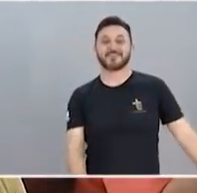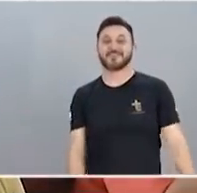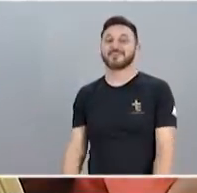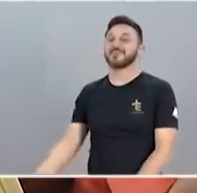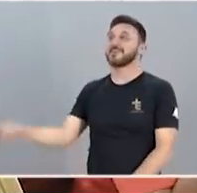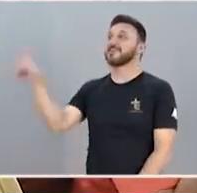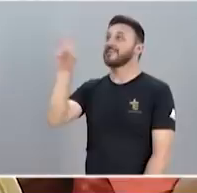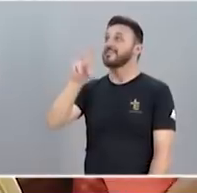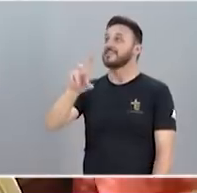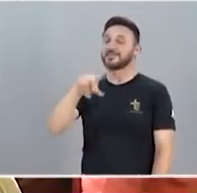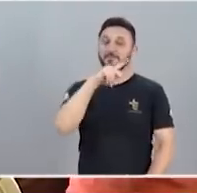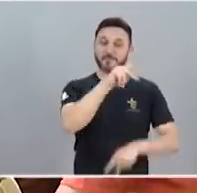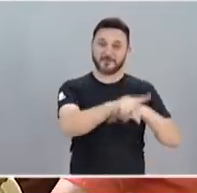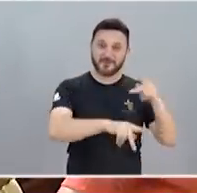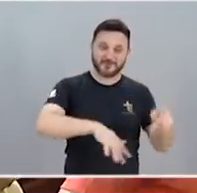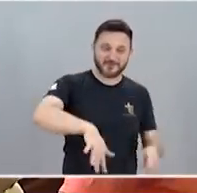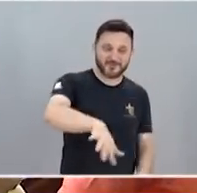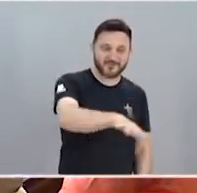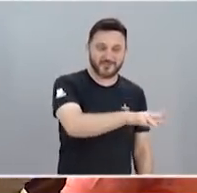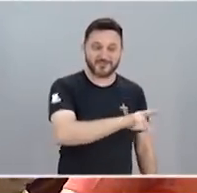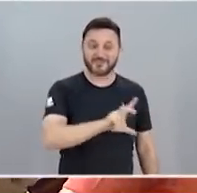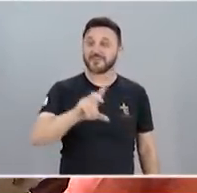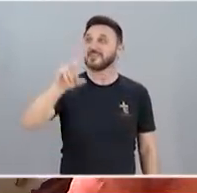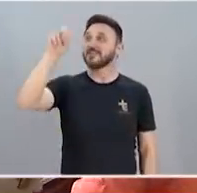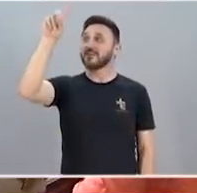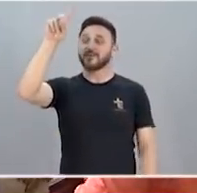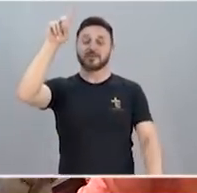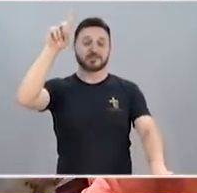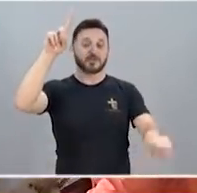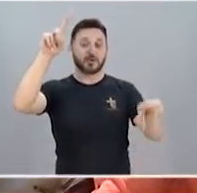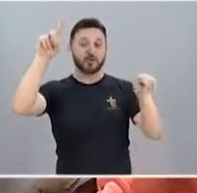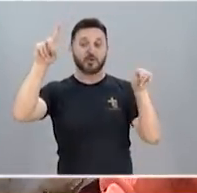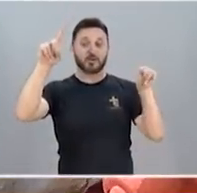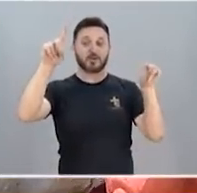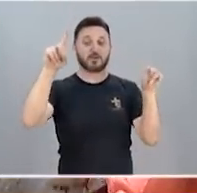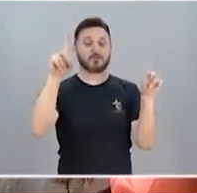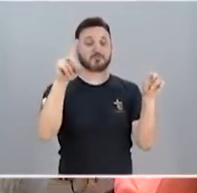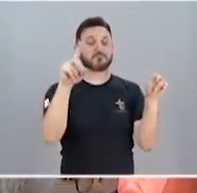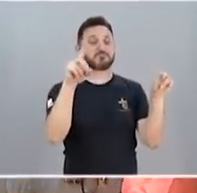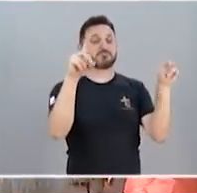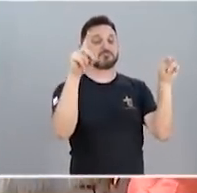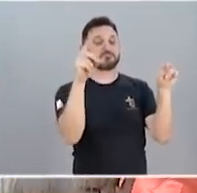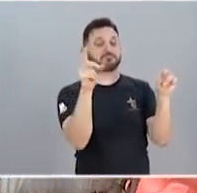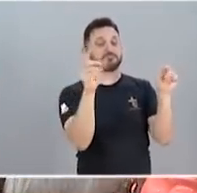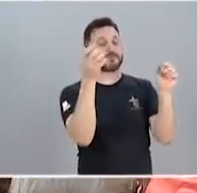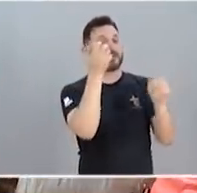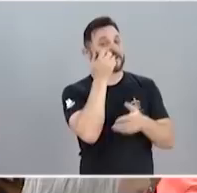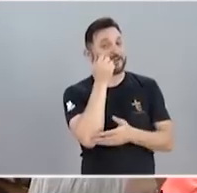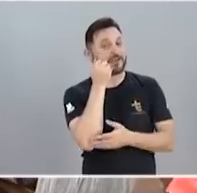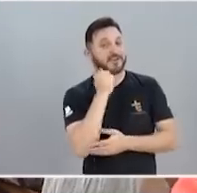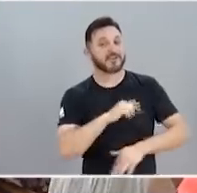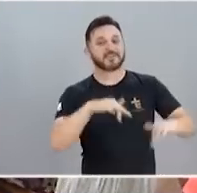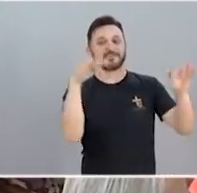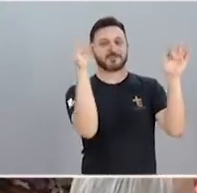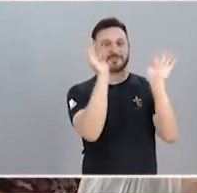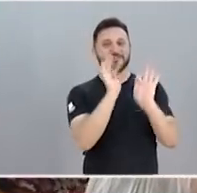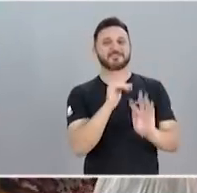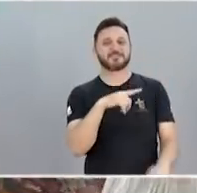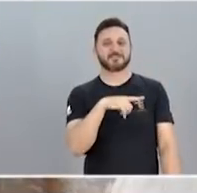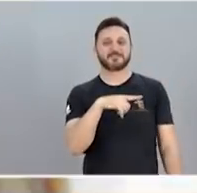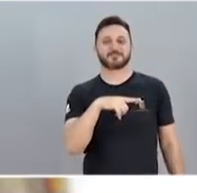herança. Feliz o povo que o Senhor escolheu por sua